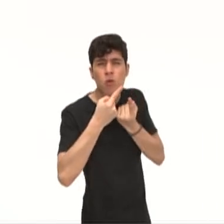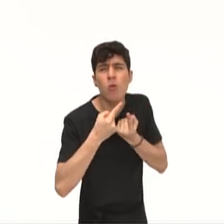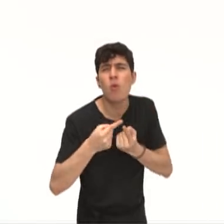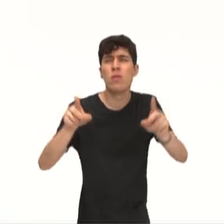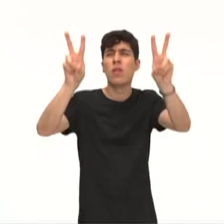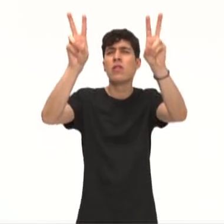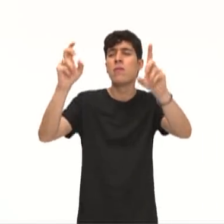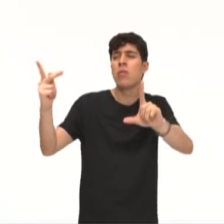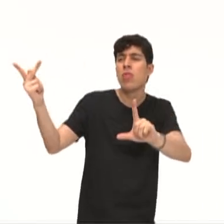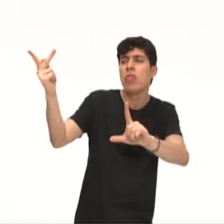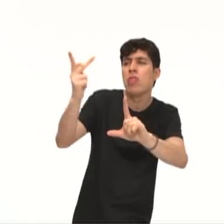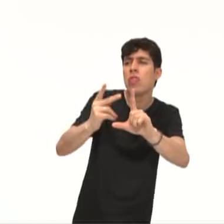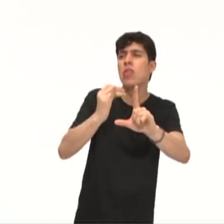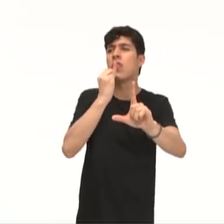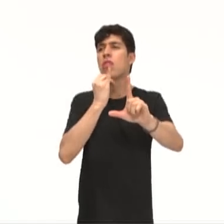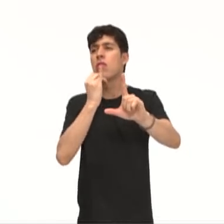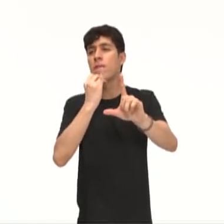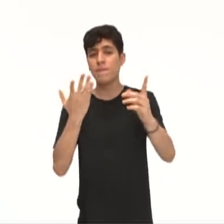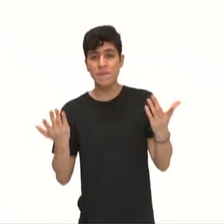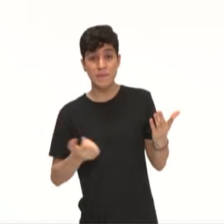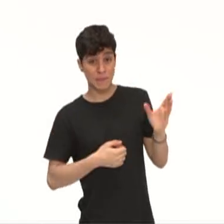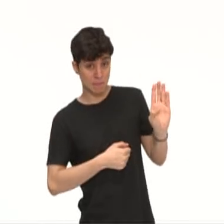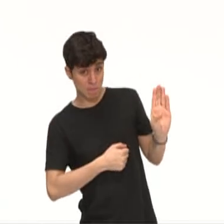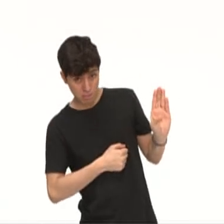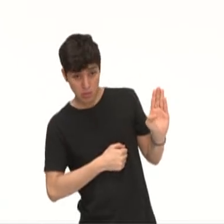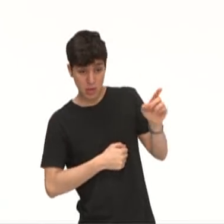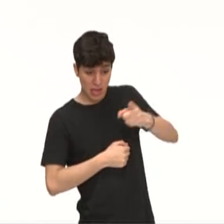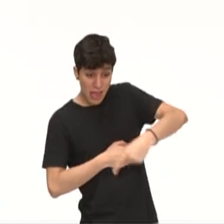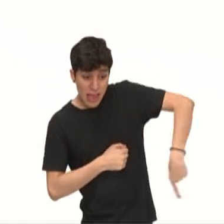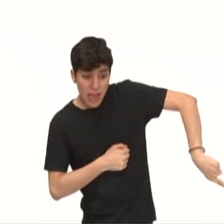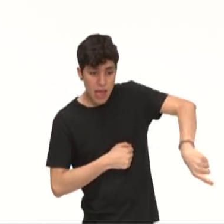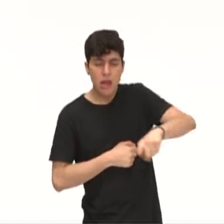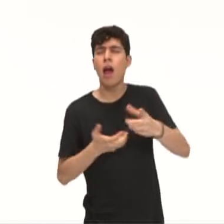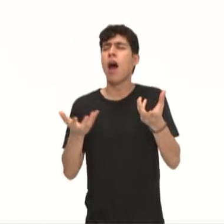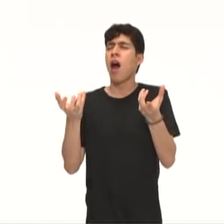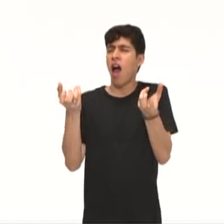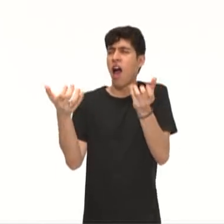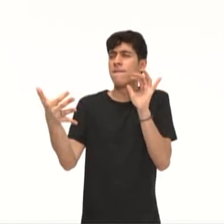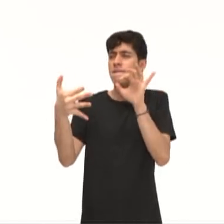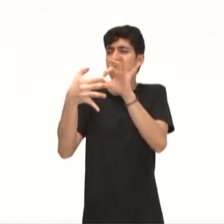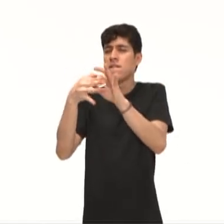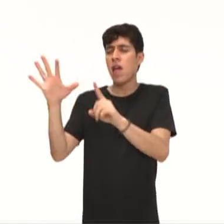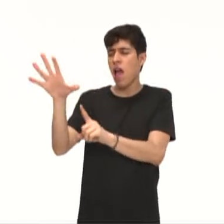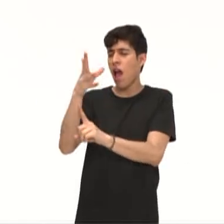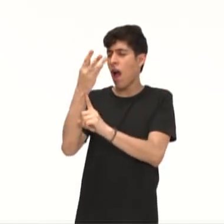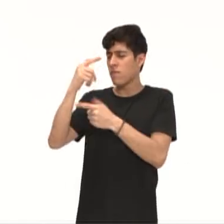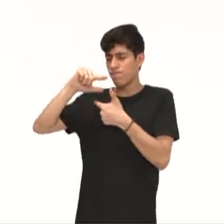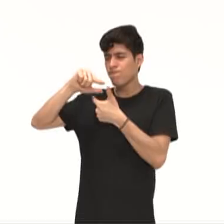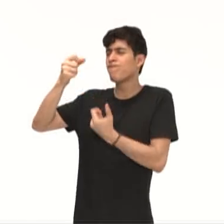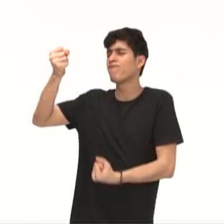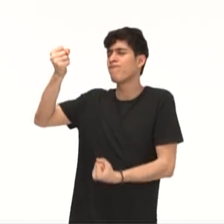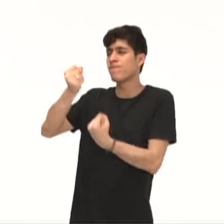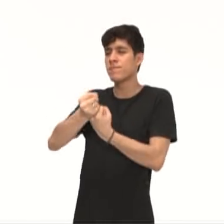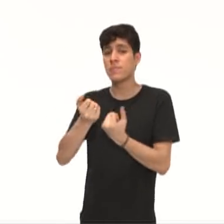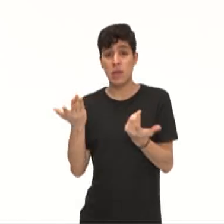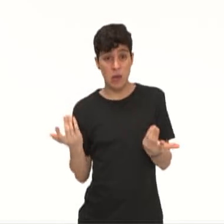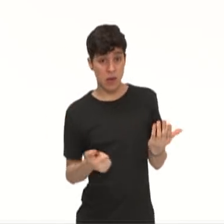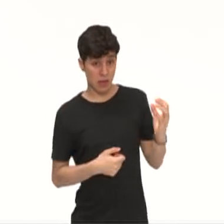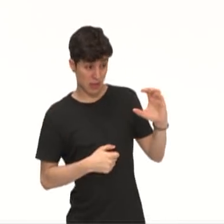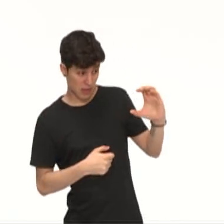temas figurativos. Alternativa B, eram favoráveis à arte tradicional. Ou alternativa